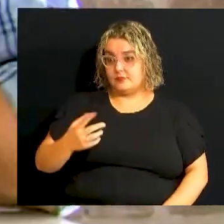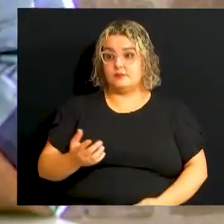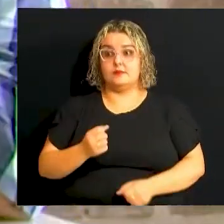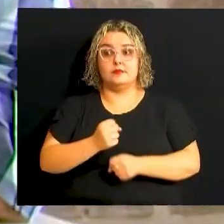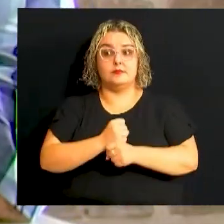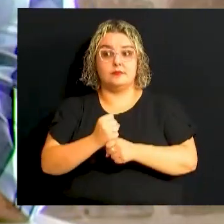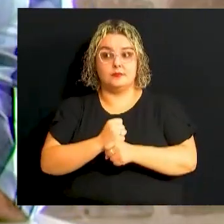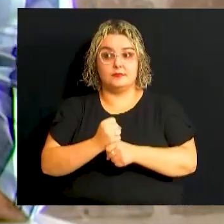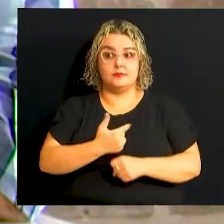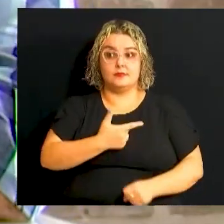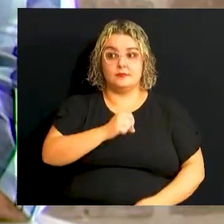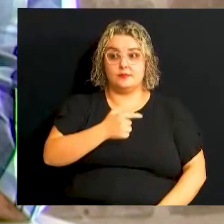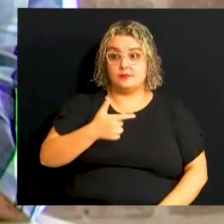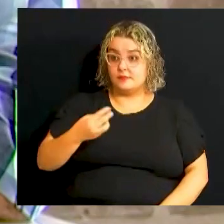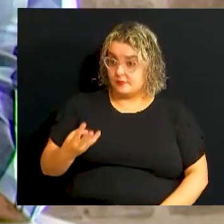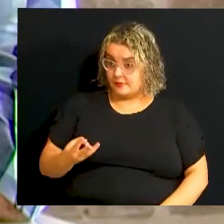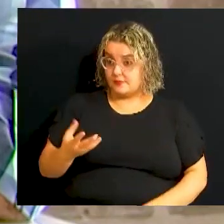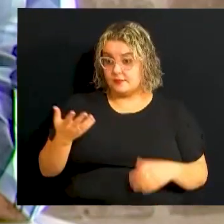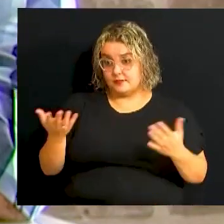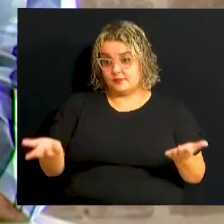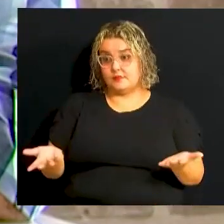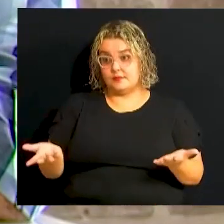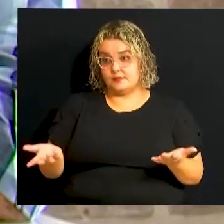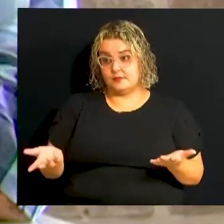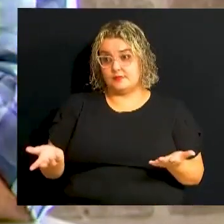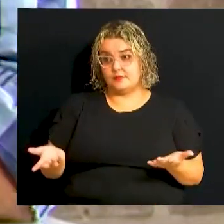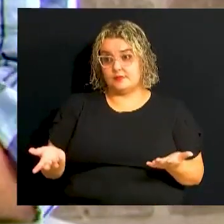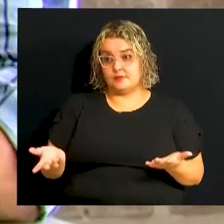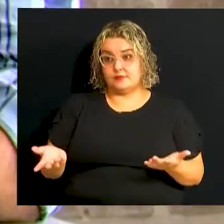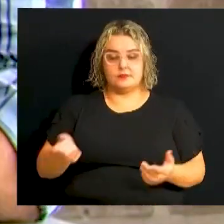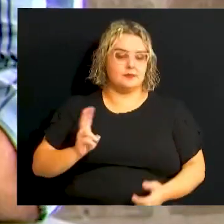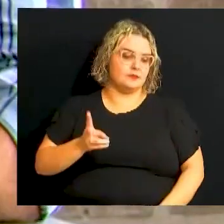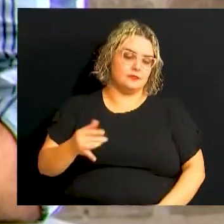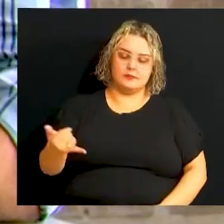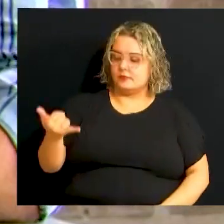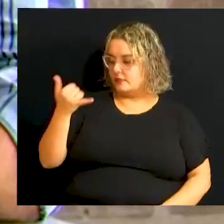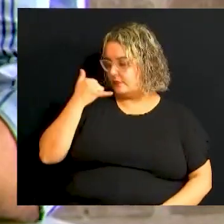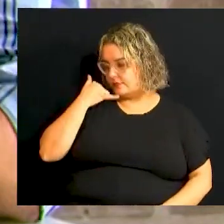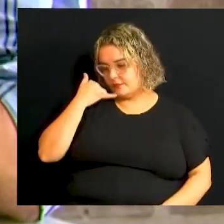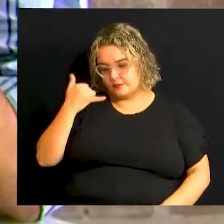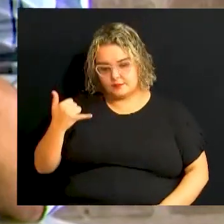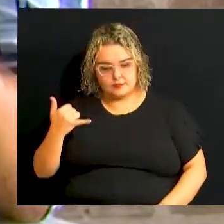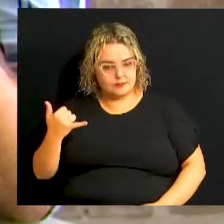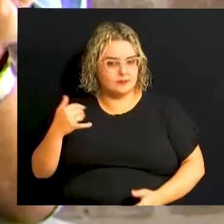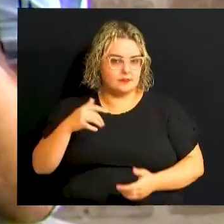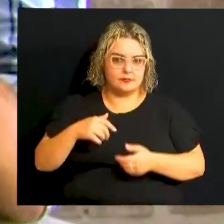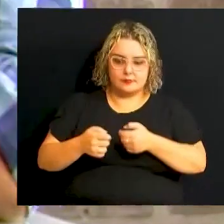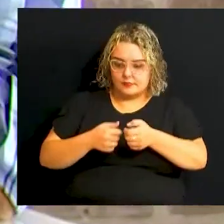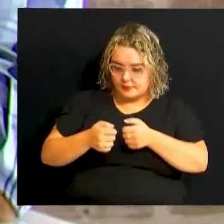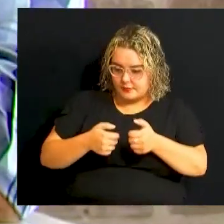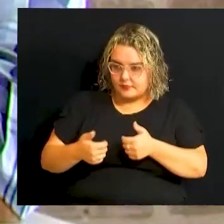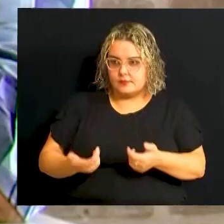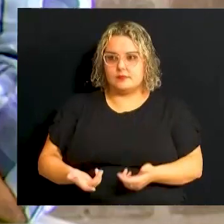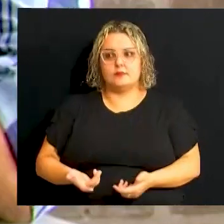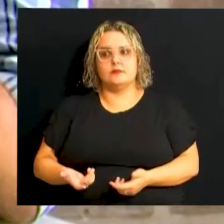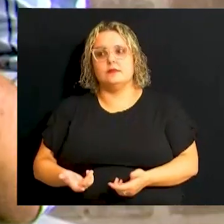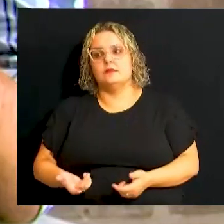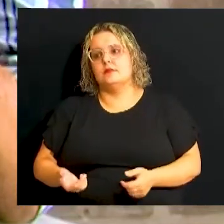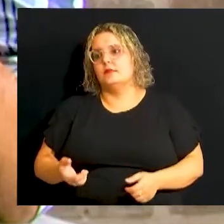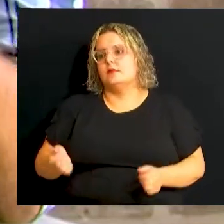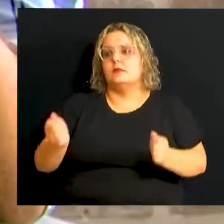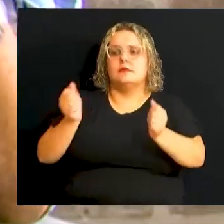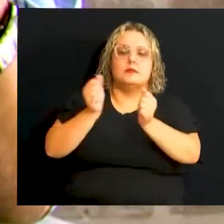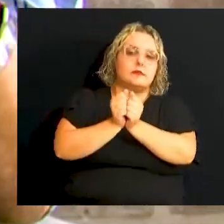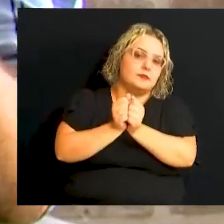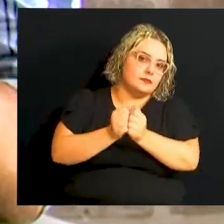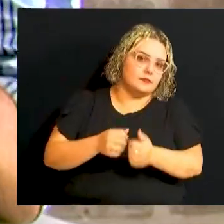anos neste ano aí de 2023, e tá sempre com o celular, enfim, conta